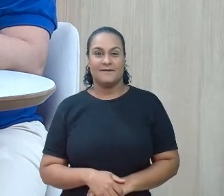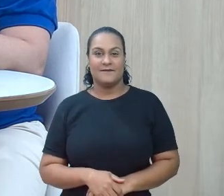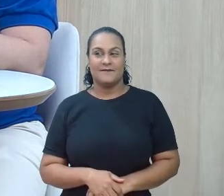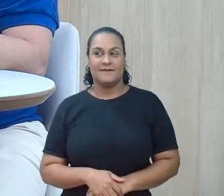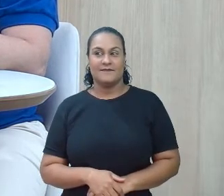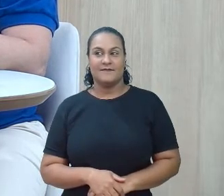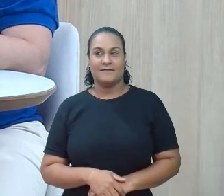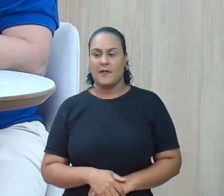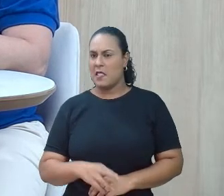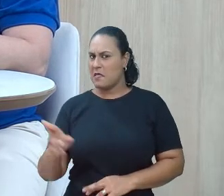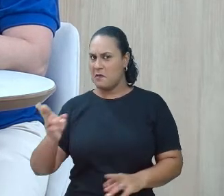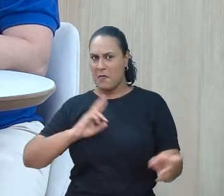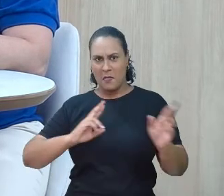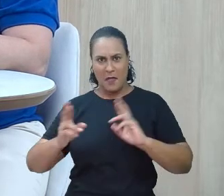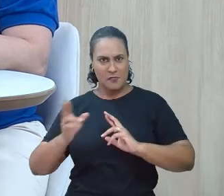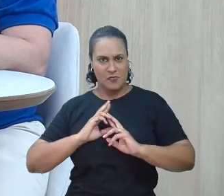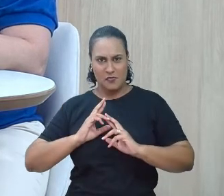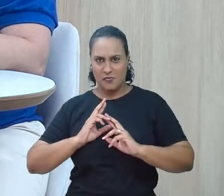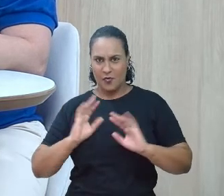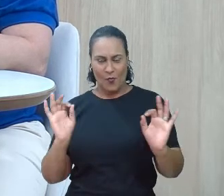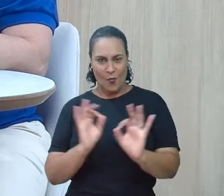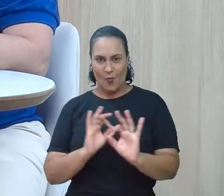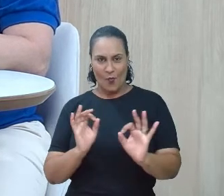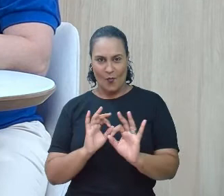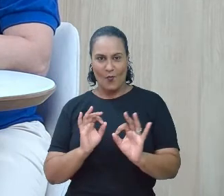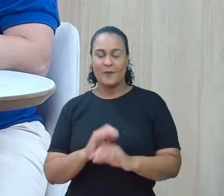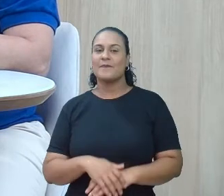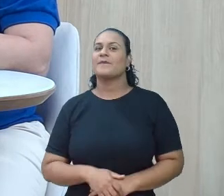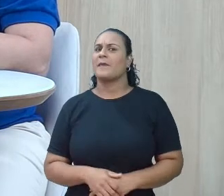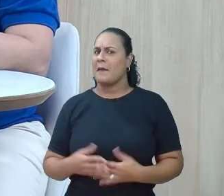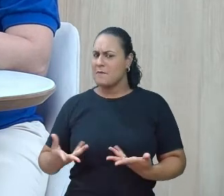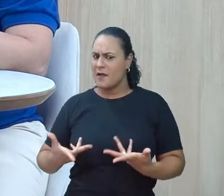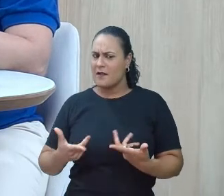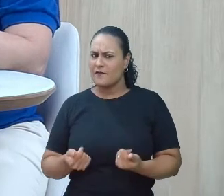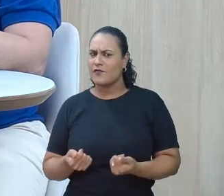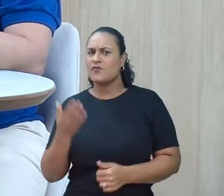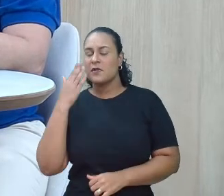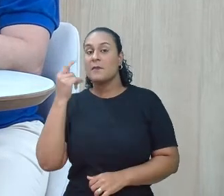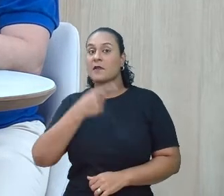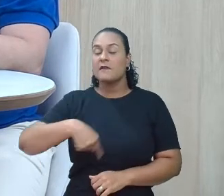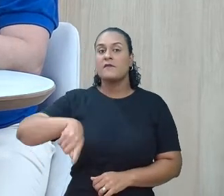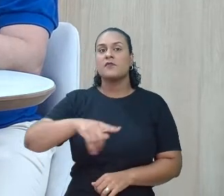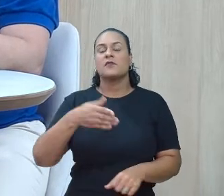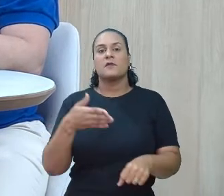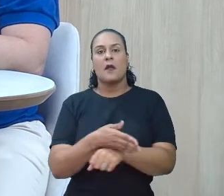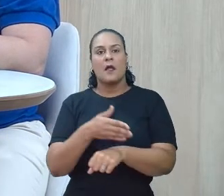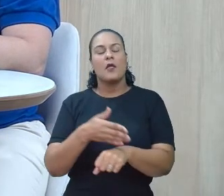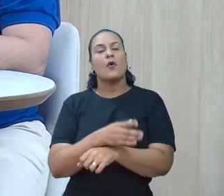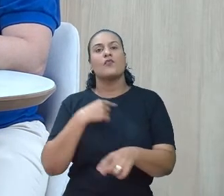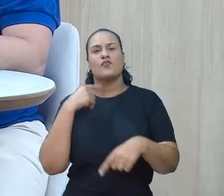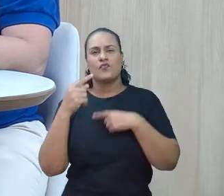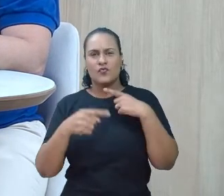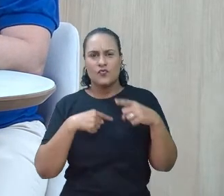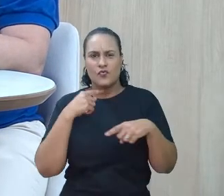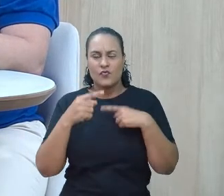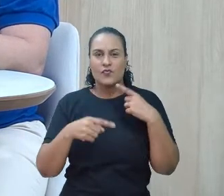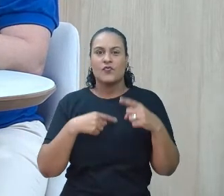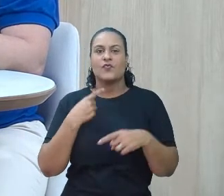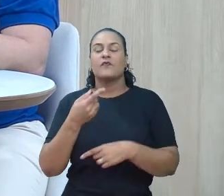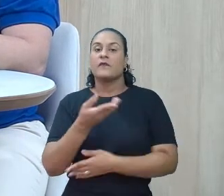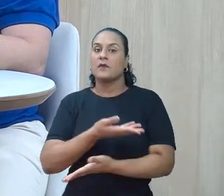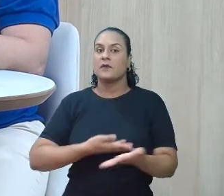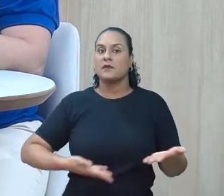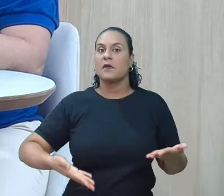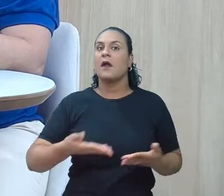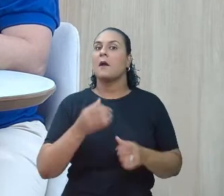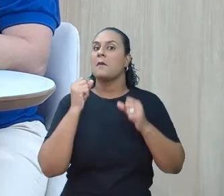nem respondendo no chat. Então isso é maravilhoso saber que vocês estão aí, não é? Qualquer dúvida, qualquer interação